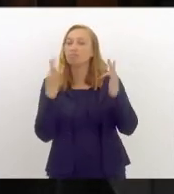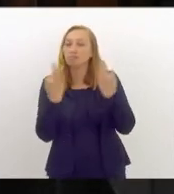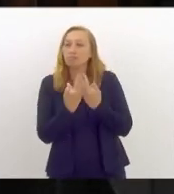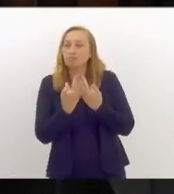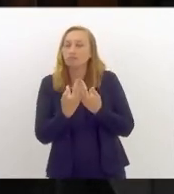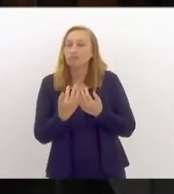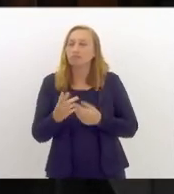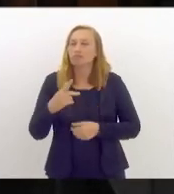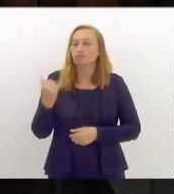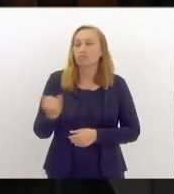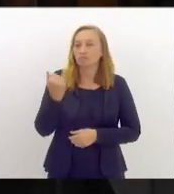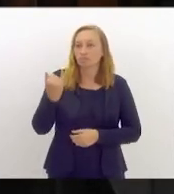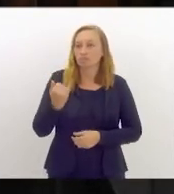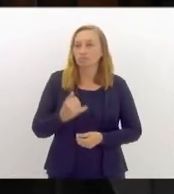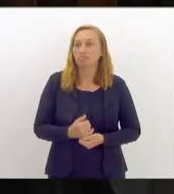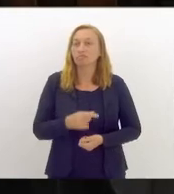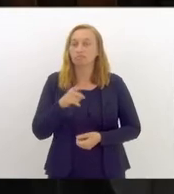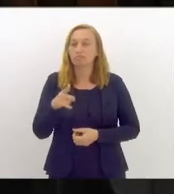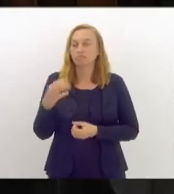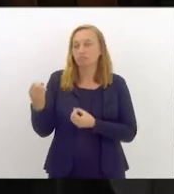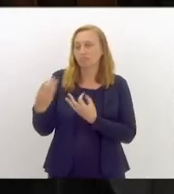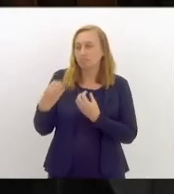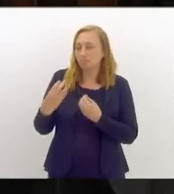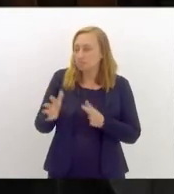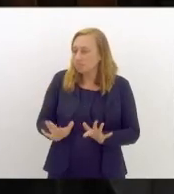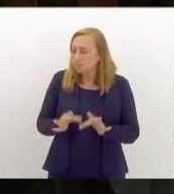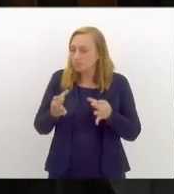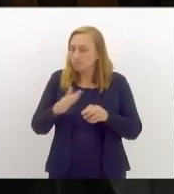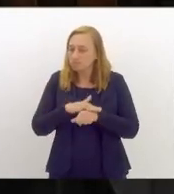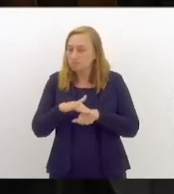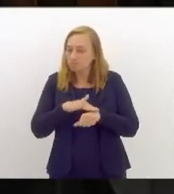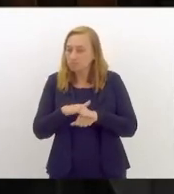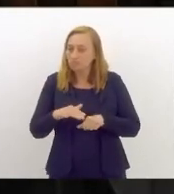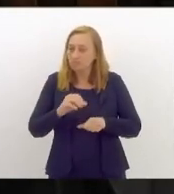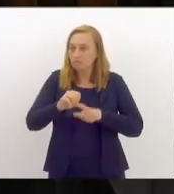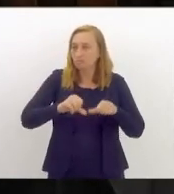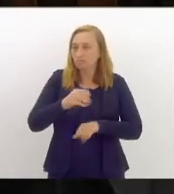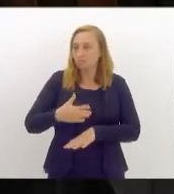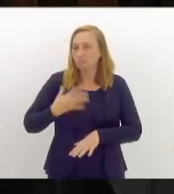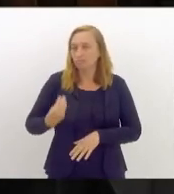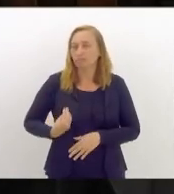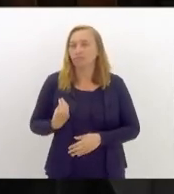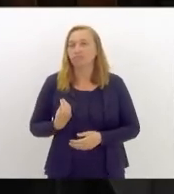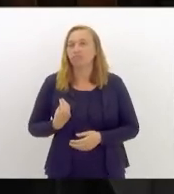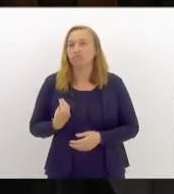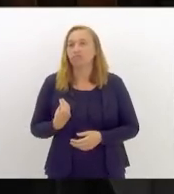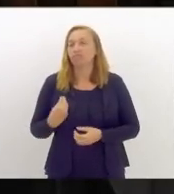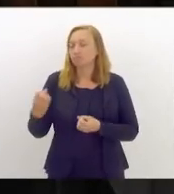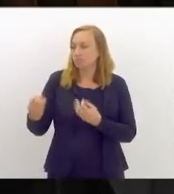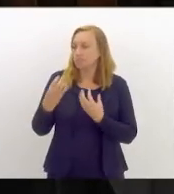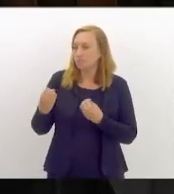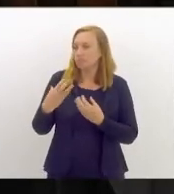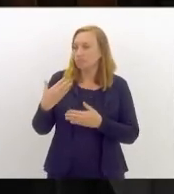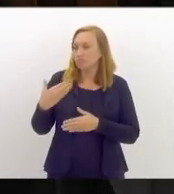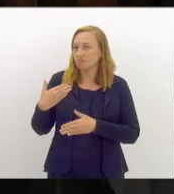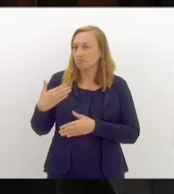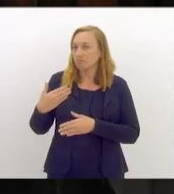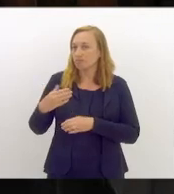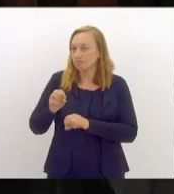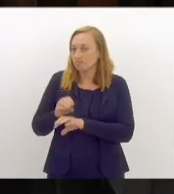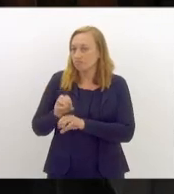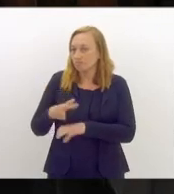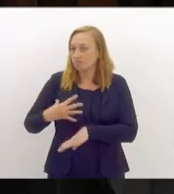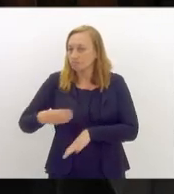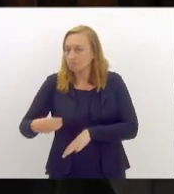a sua importância aquela lição simples numa conversa corriqueira mudou minha vida seus ensinamentos serão repassados os meus filhos